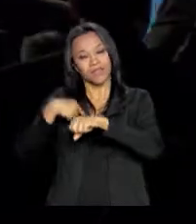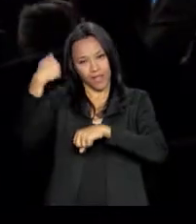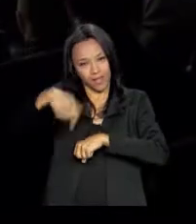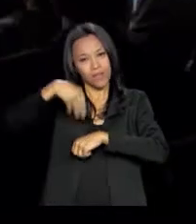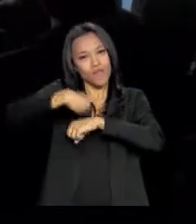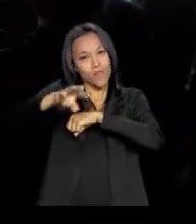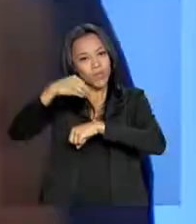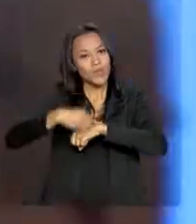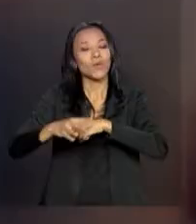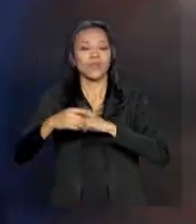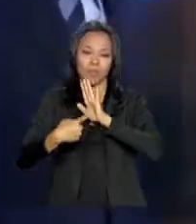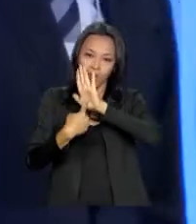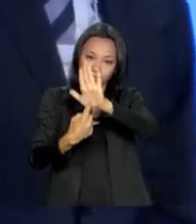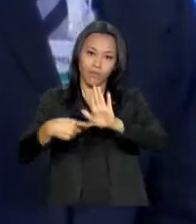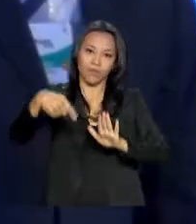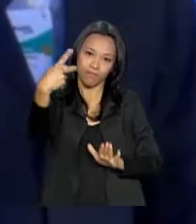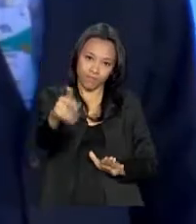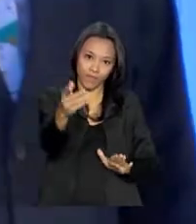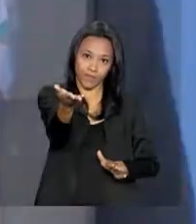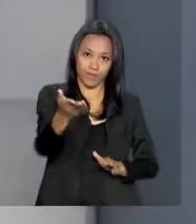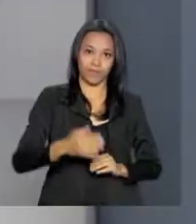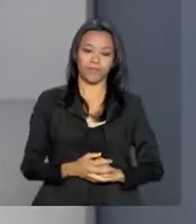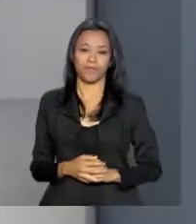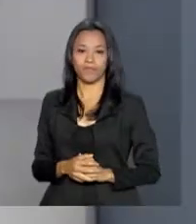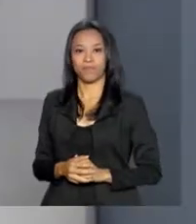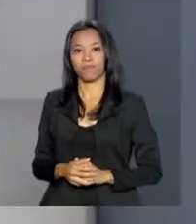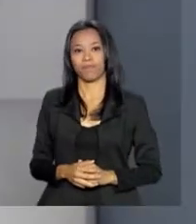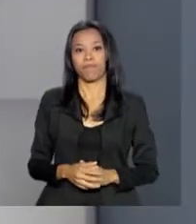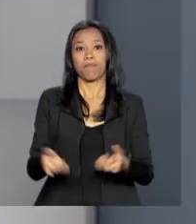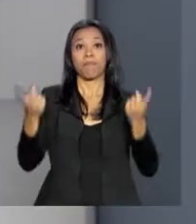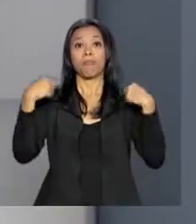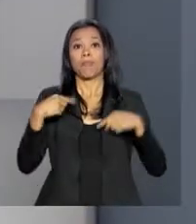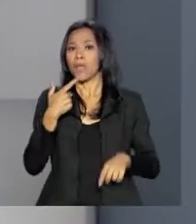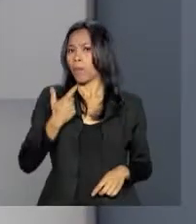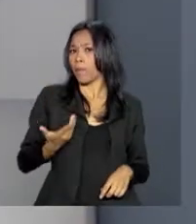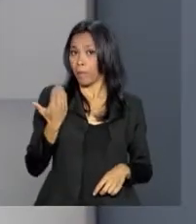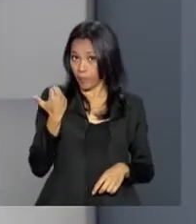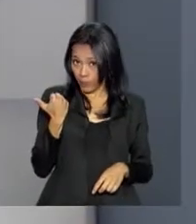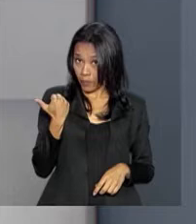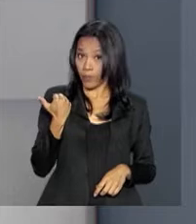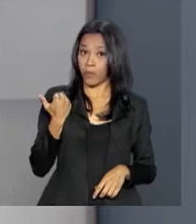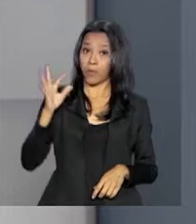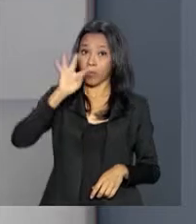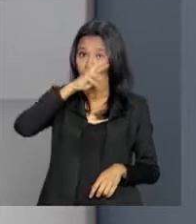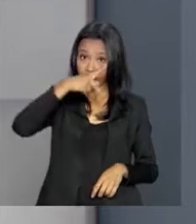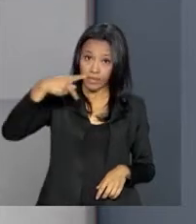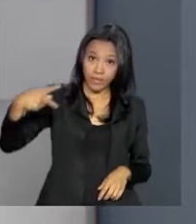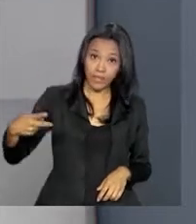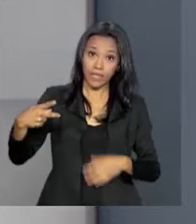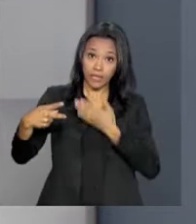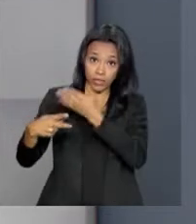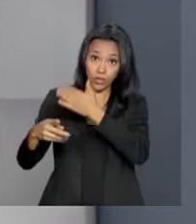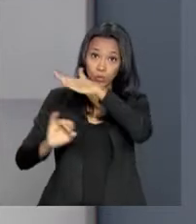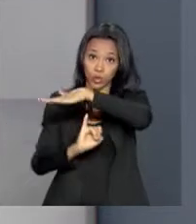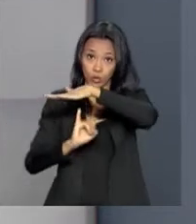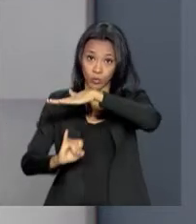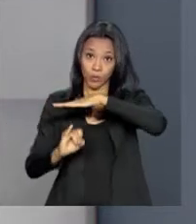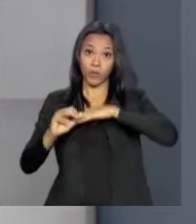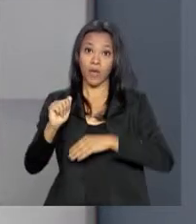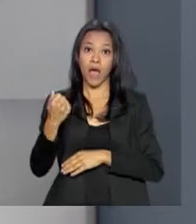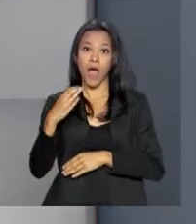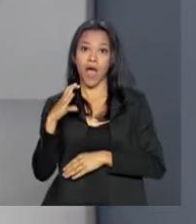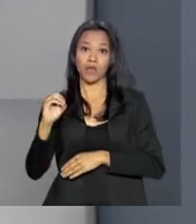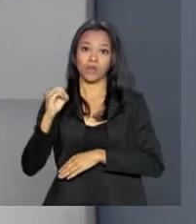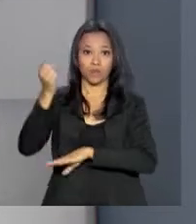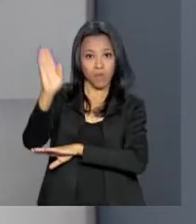sobre esse assunto e agora pouco o presidente executivo do instituto aço brasil falou sobre a